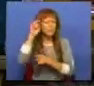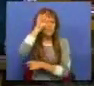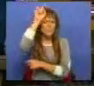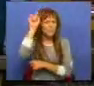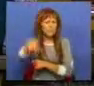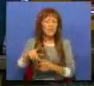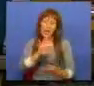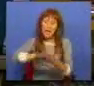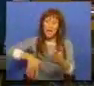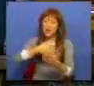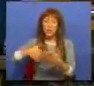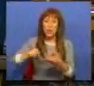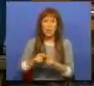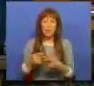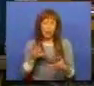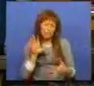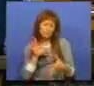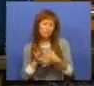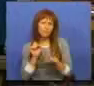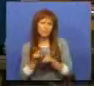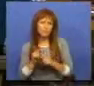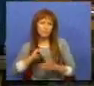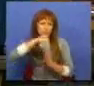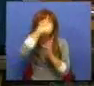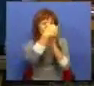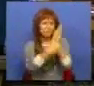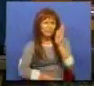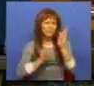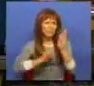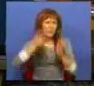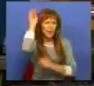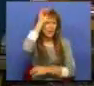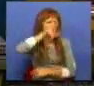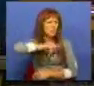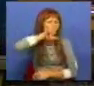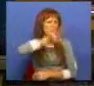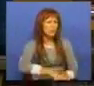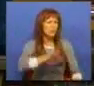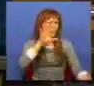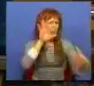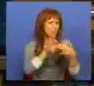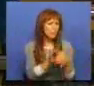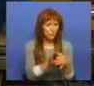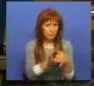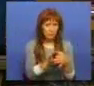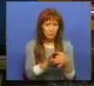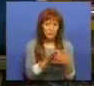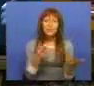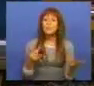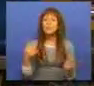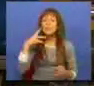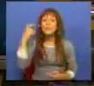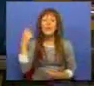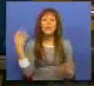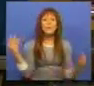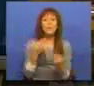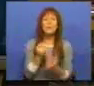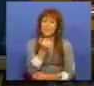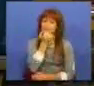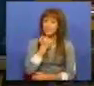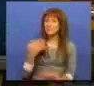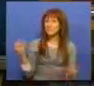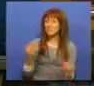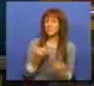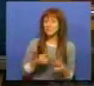no plano da sua conformidade com a Constituição da República Portuguesa. Verificamos com